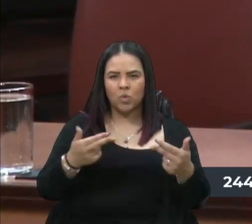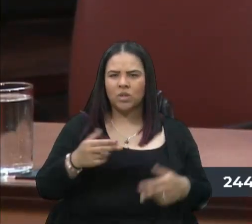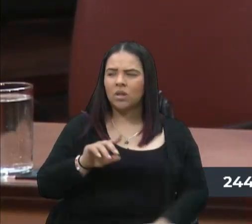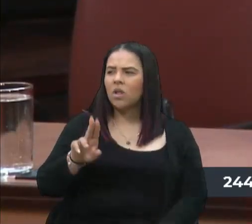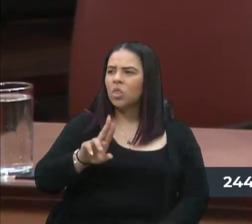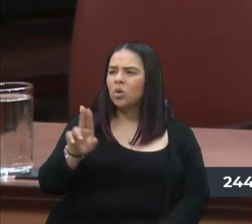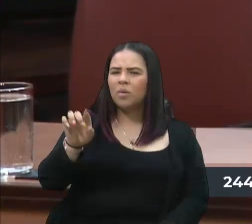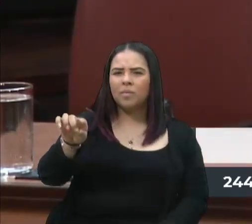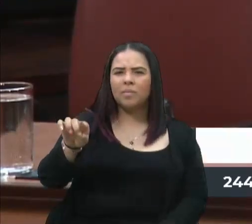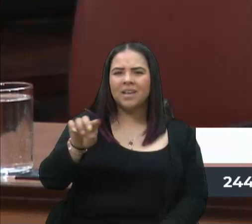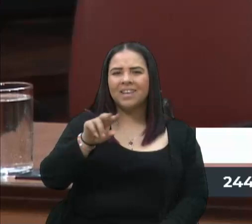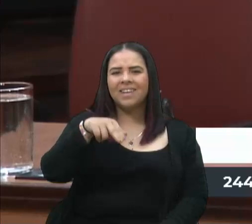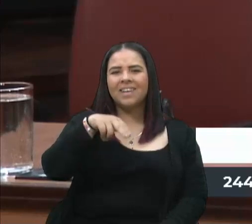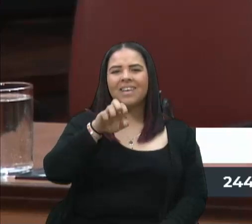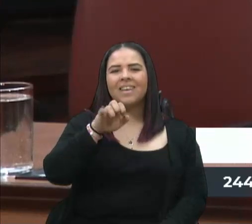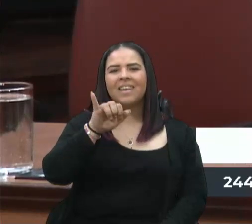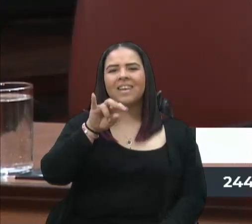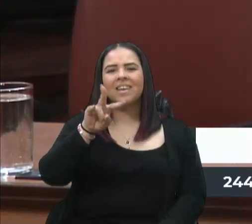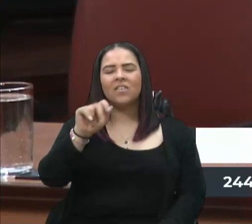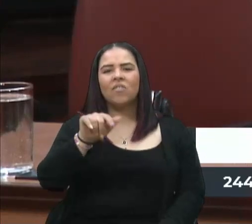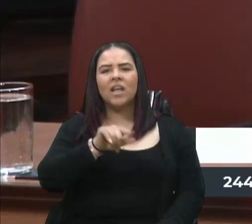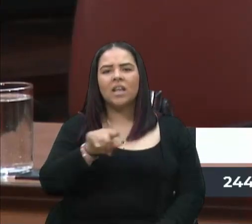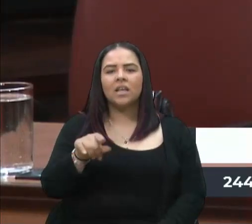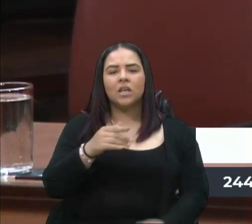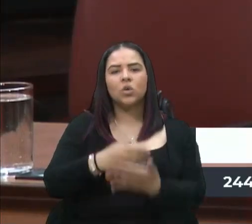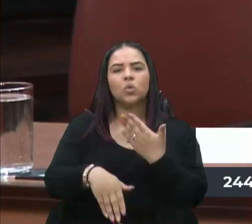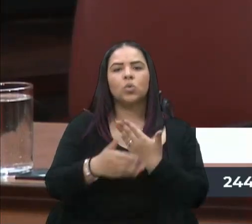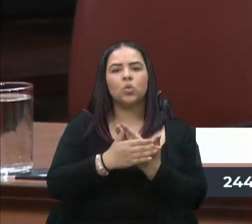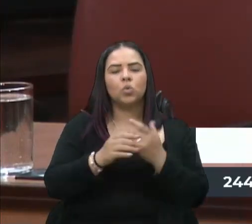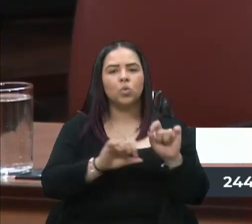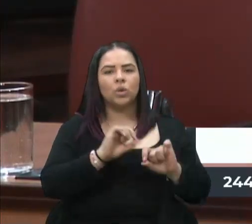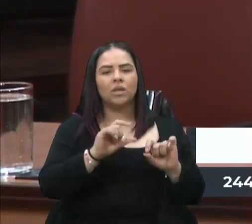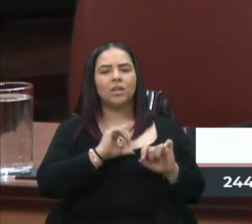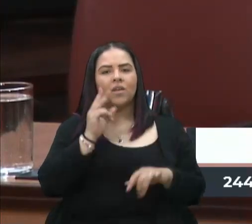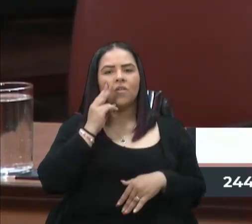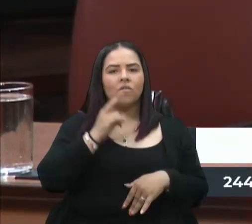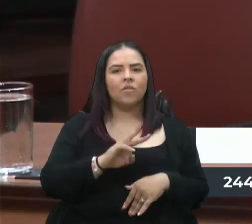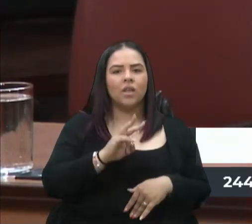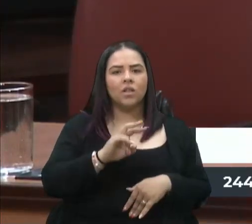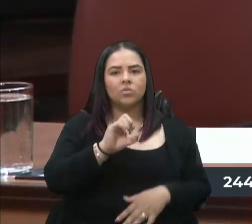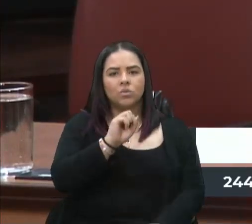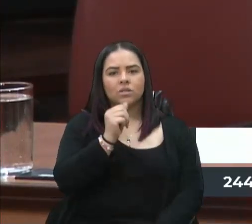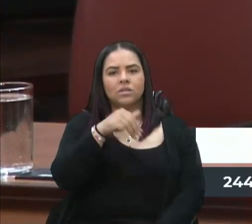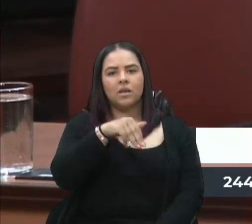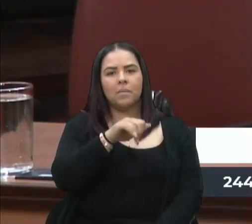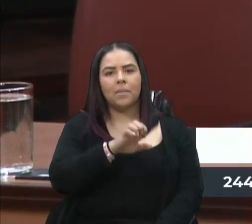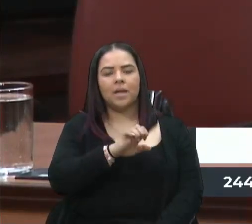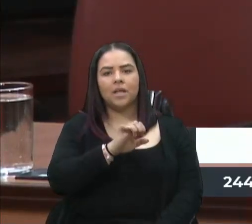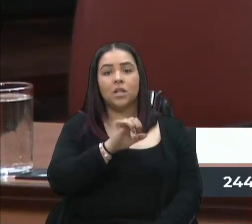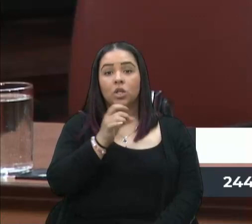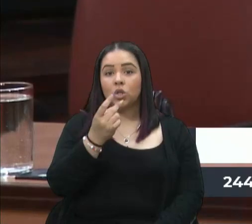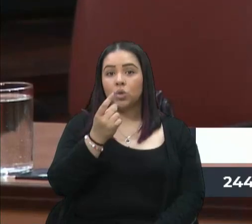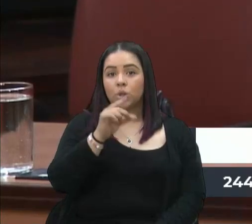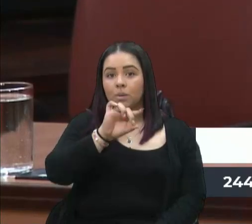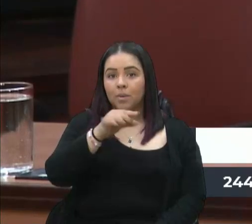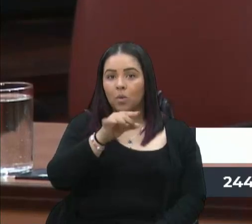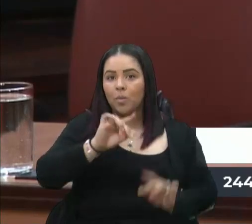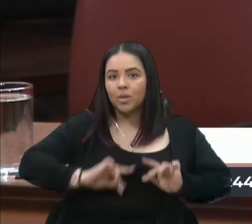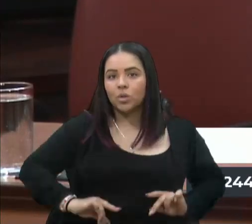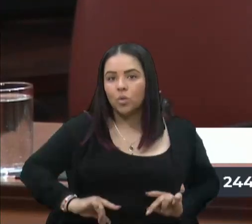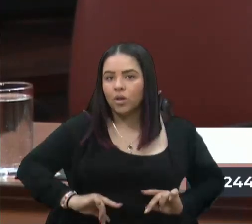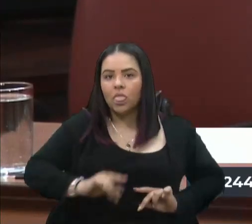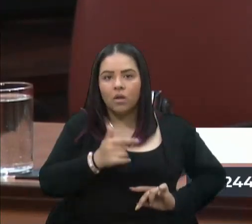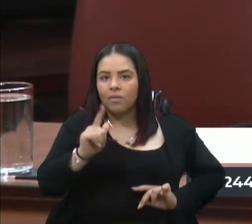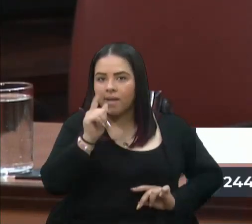da Neiva, onde todo o mapeamento que foi feito, né, pelo SAMAI 12 mil pessoas no interior não têm água, não